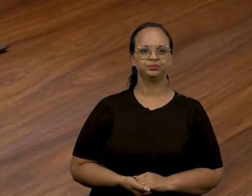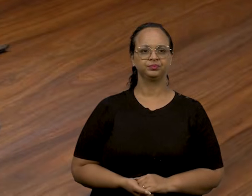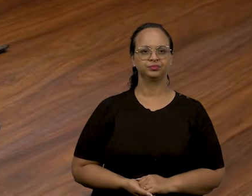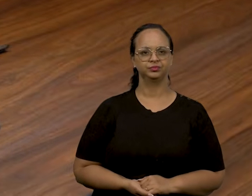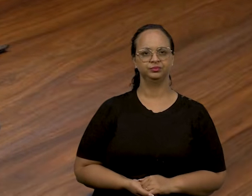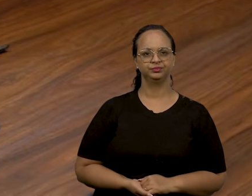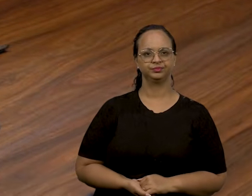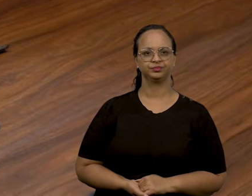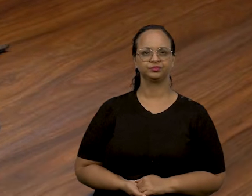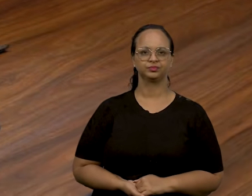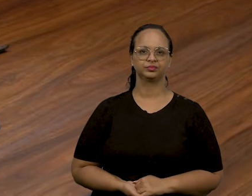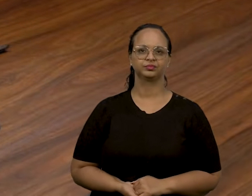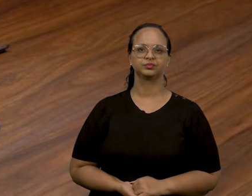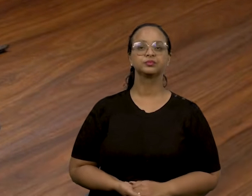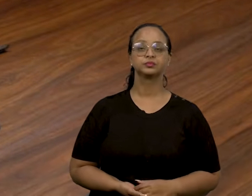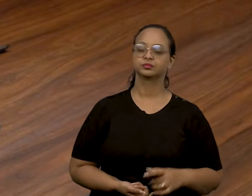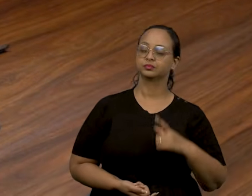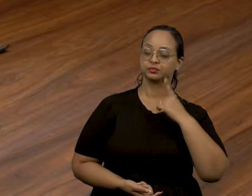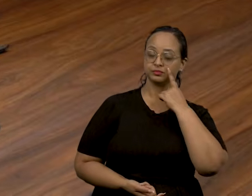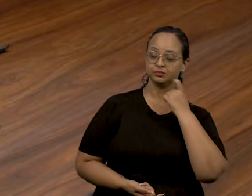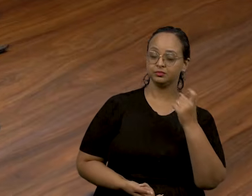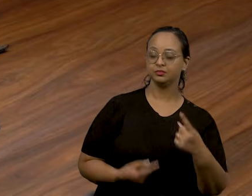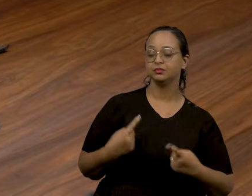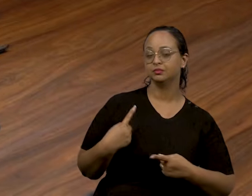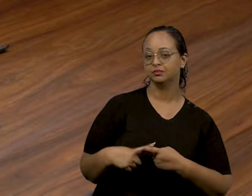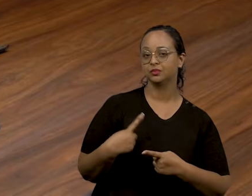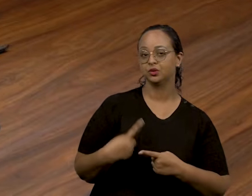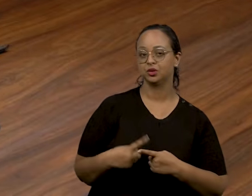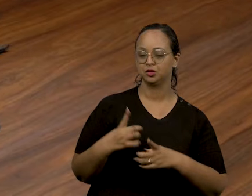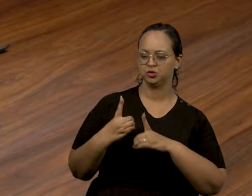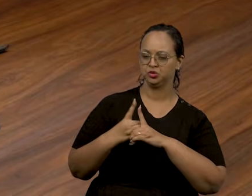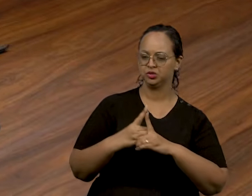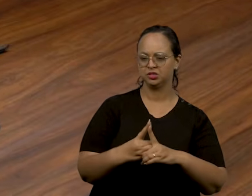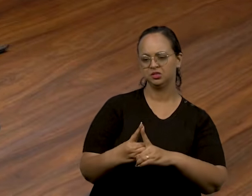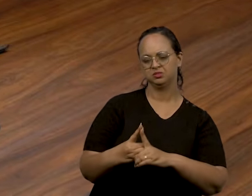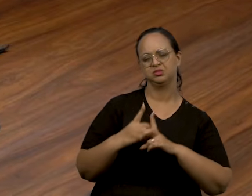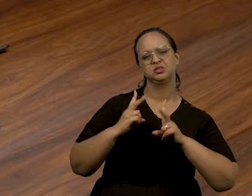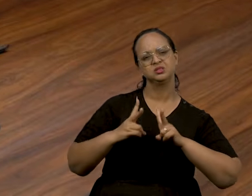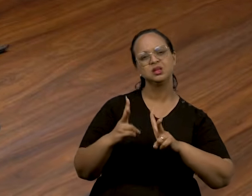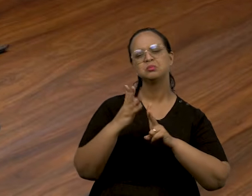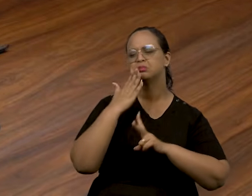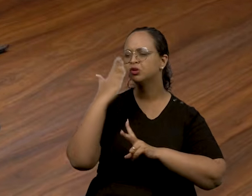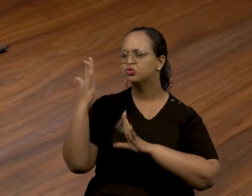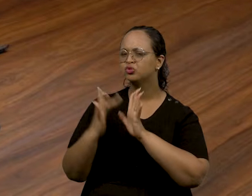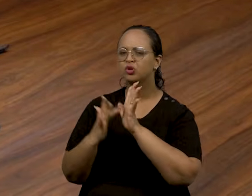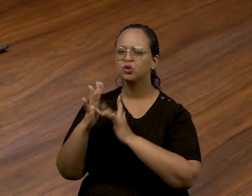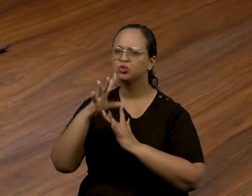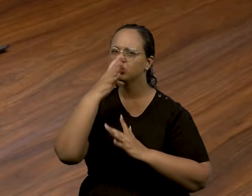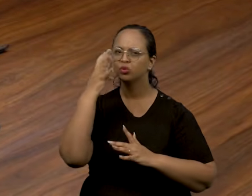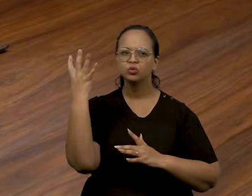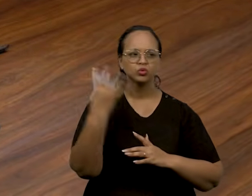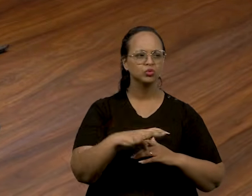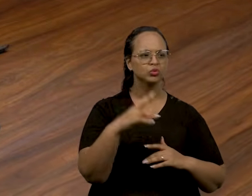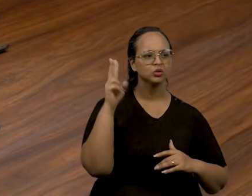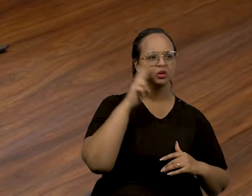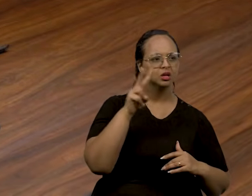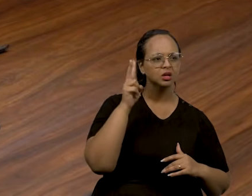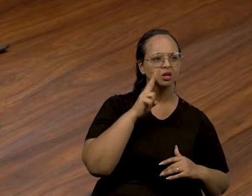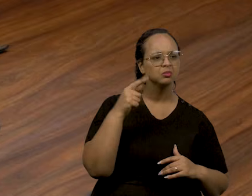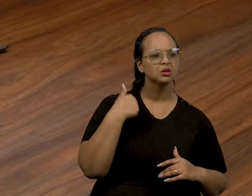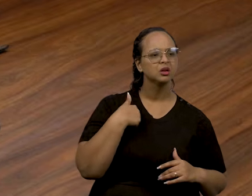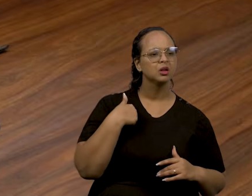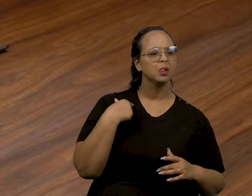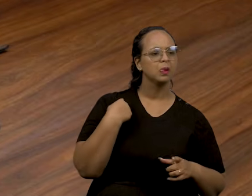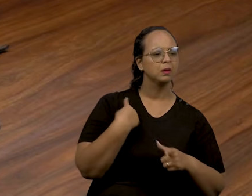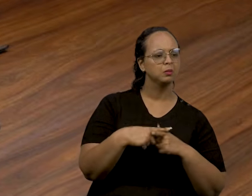está falando, porque os discípulos sempre quiseram que o Senhor julgasse, né? Me veio a memória aqui na hora que você estava falando, quando